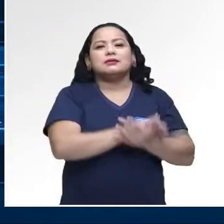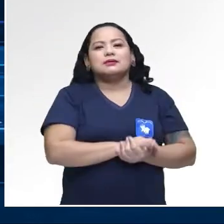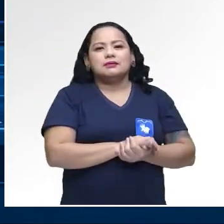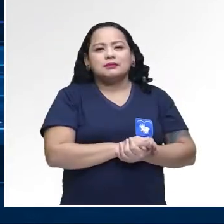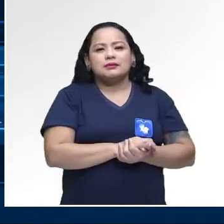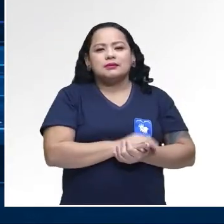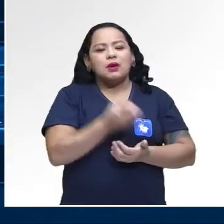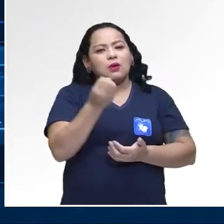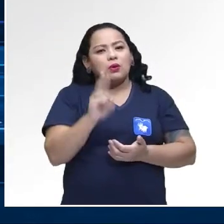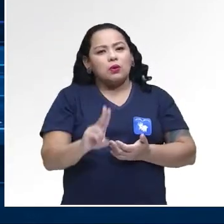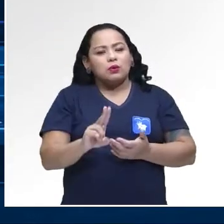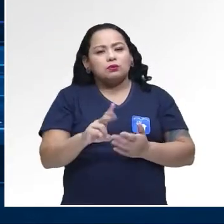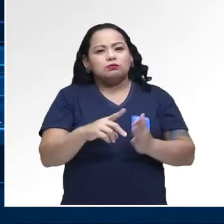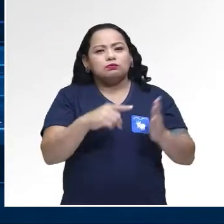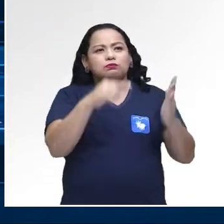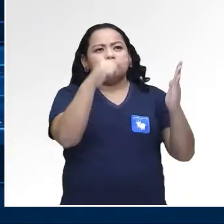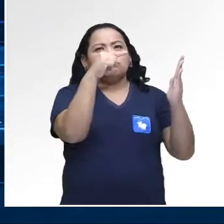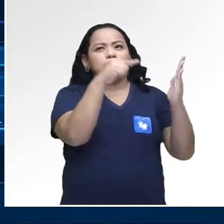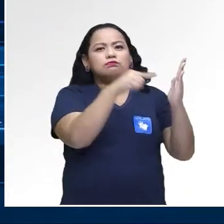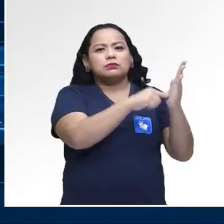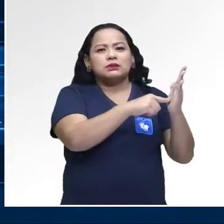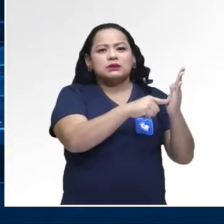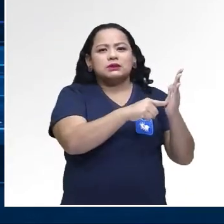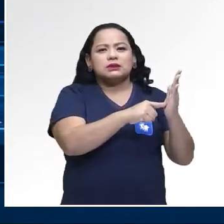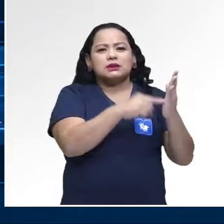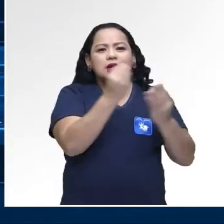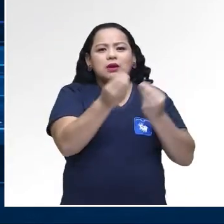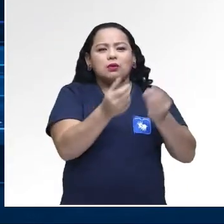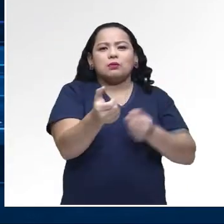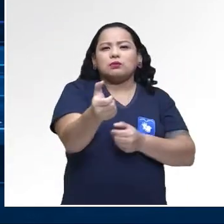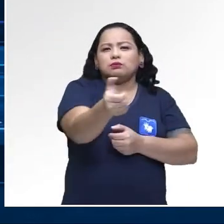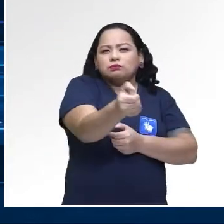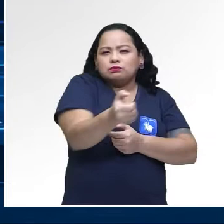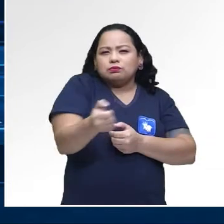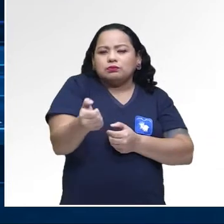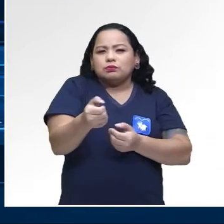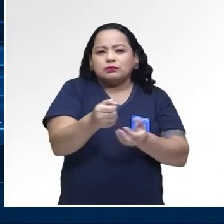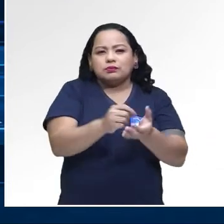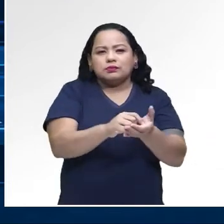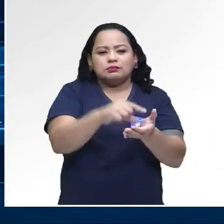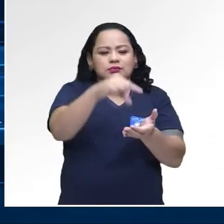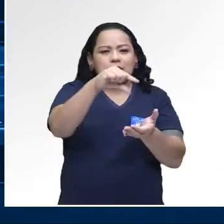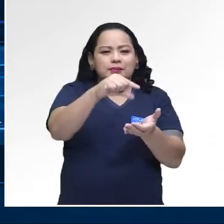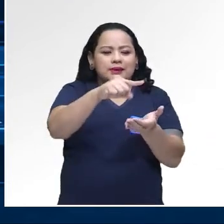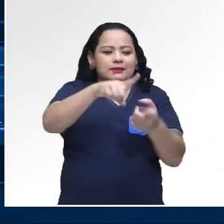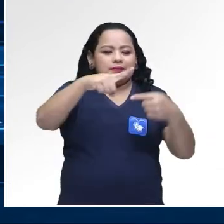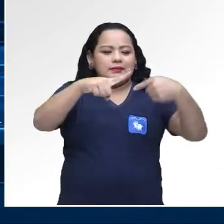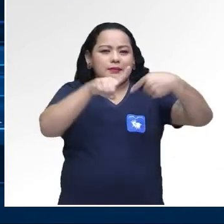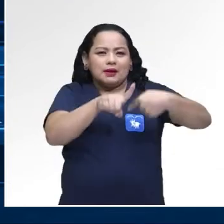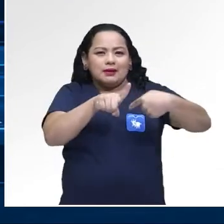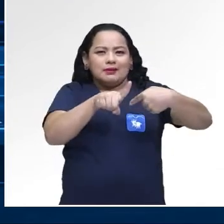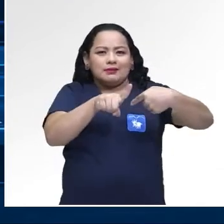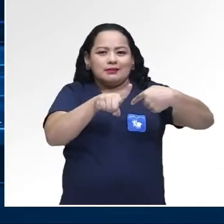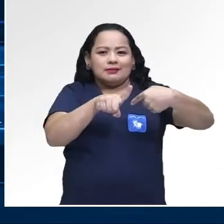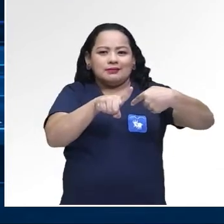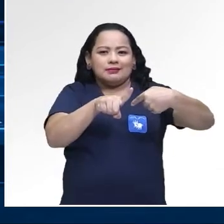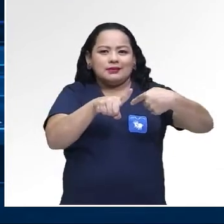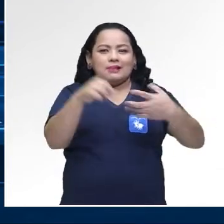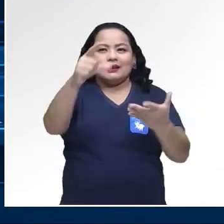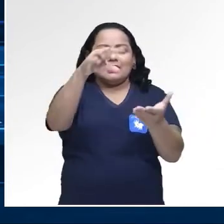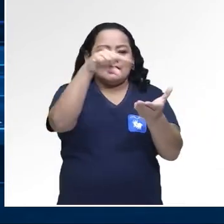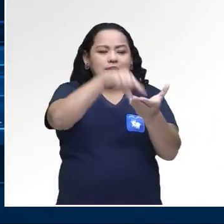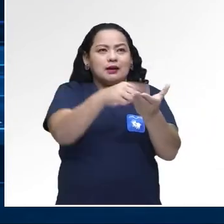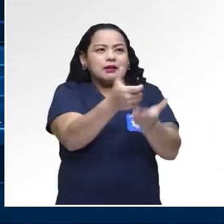até mesmo ligar ali, utilizar um controle remoto, por exemplo, tá? Uma bateria, né? Que